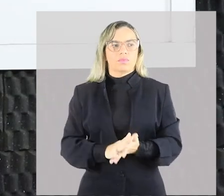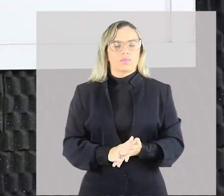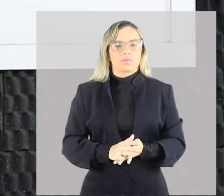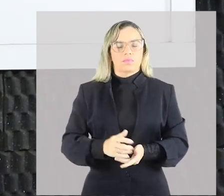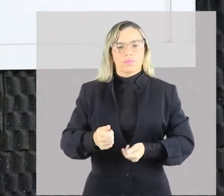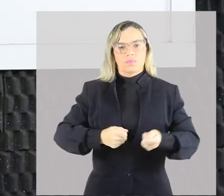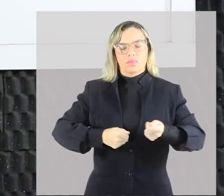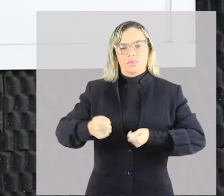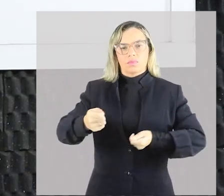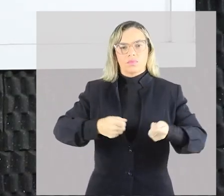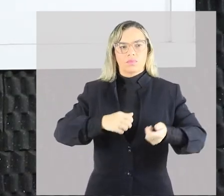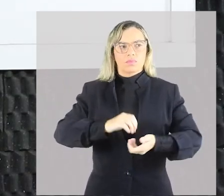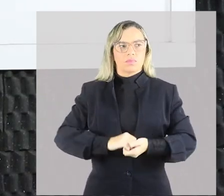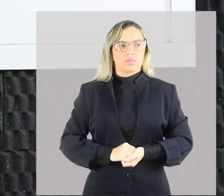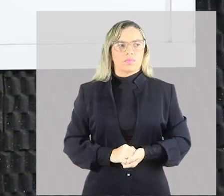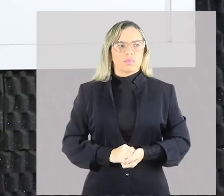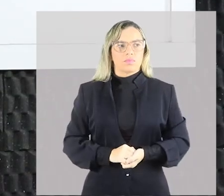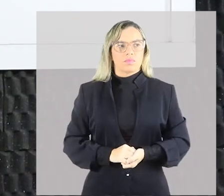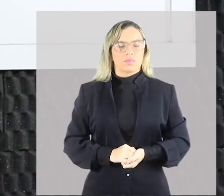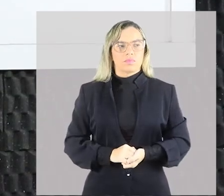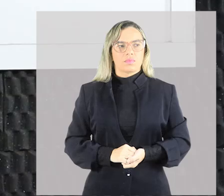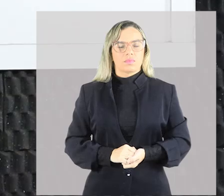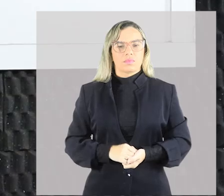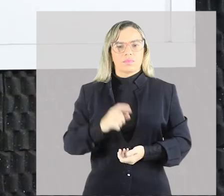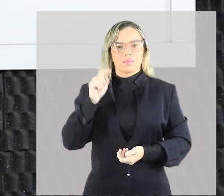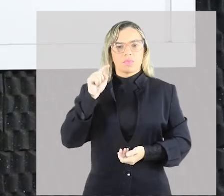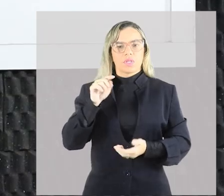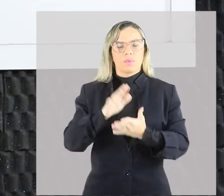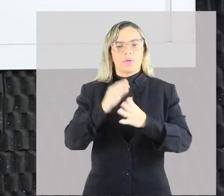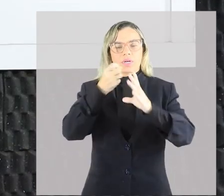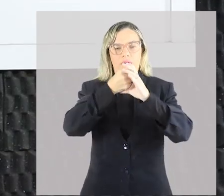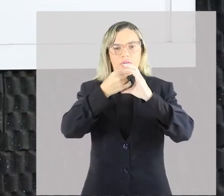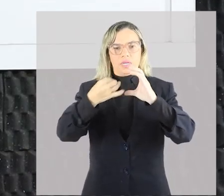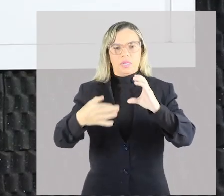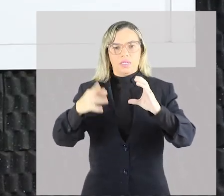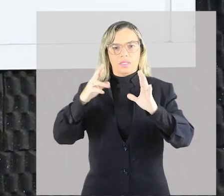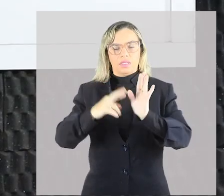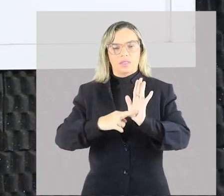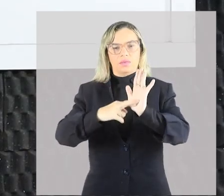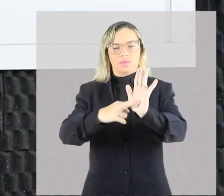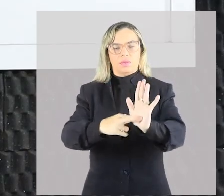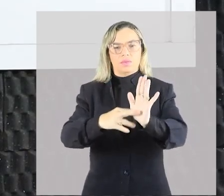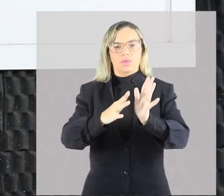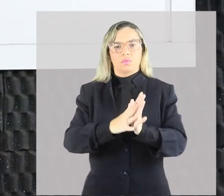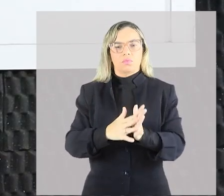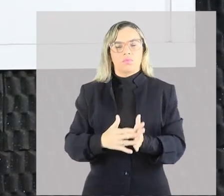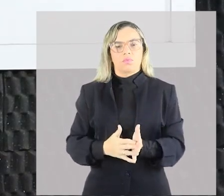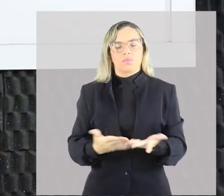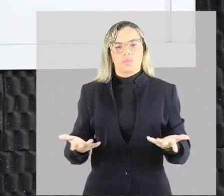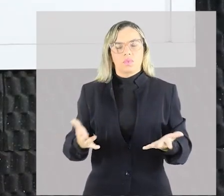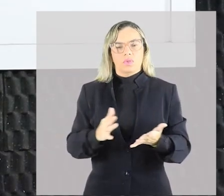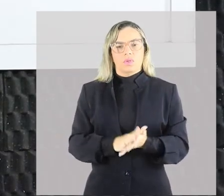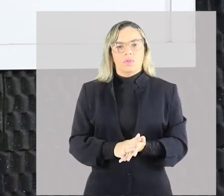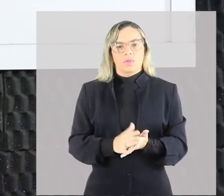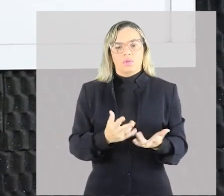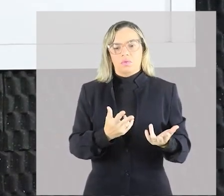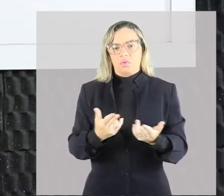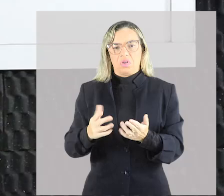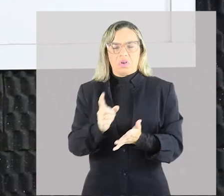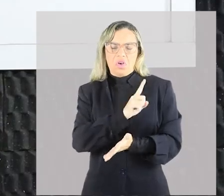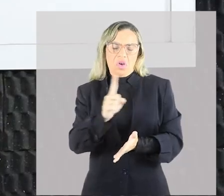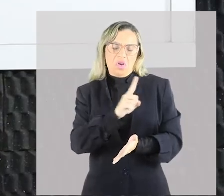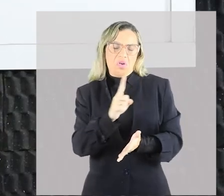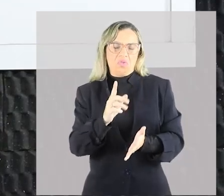do Maranhão. Então, aqui é uma característica, né, comum. Eu não listei,